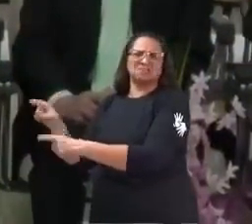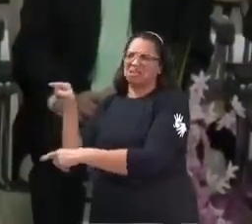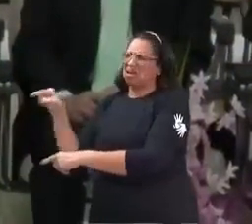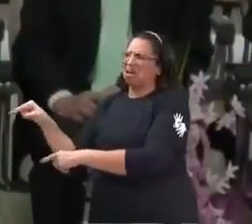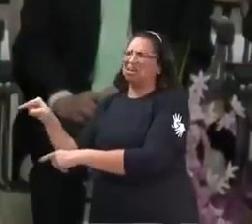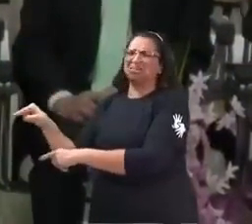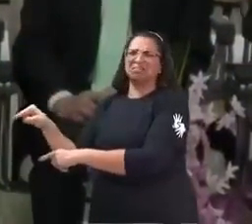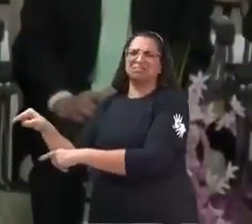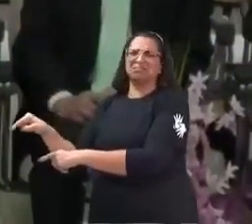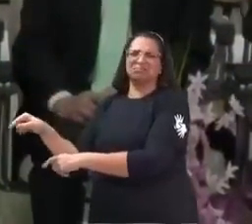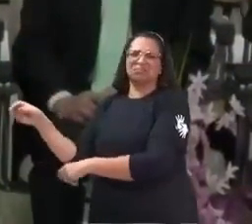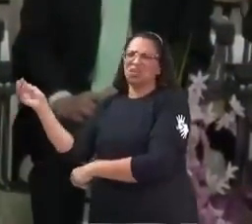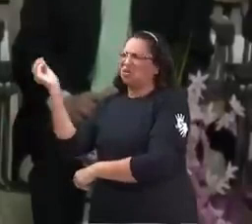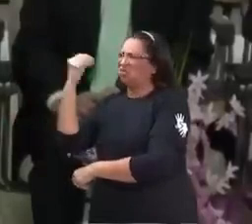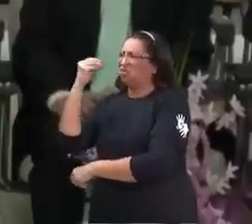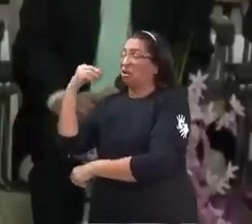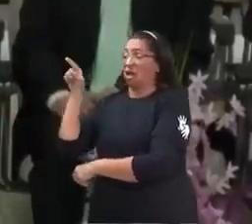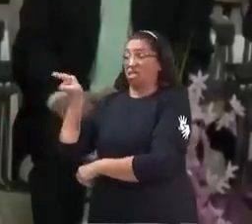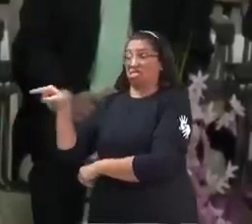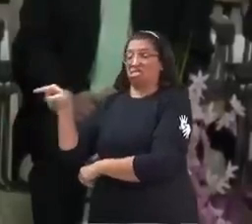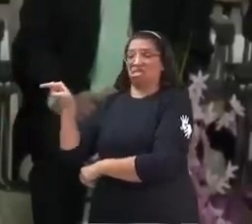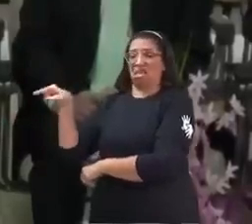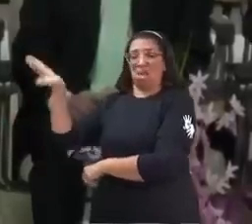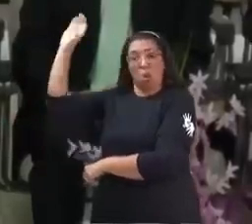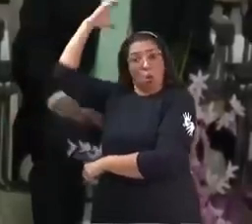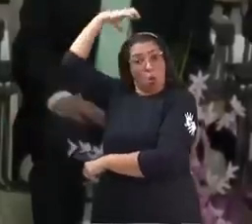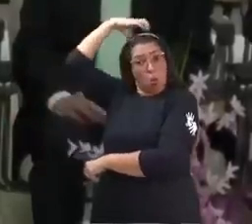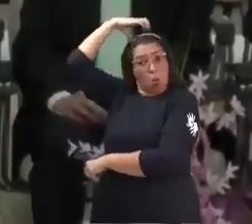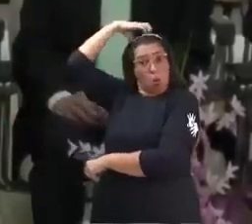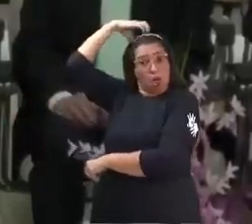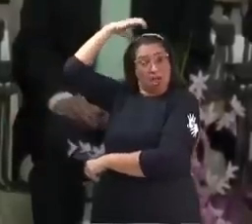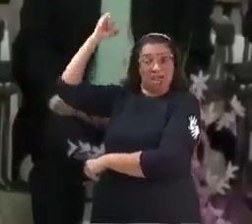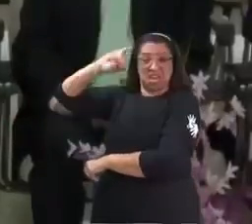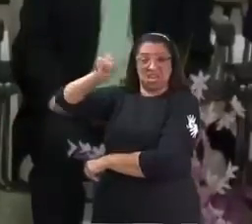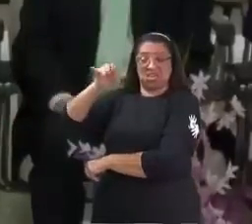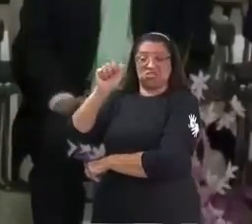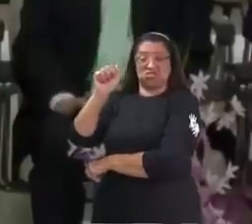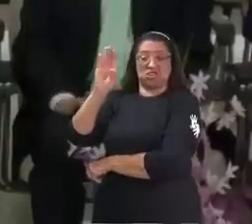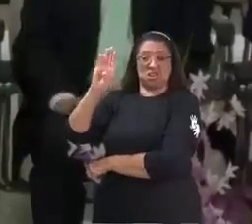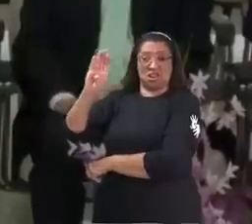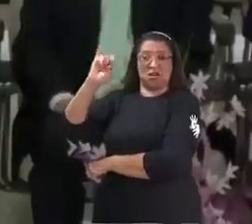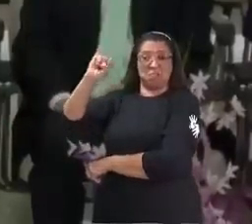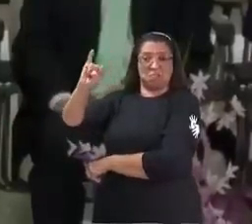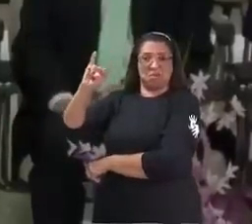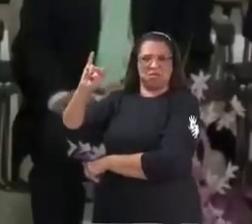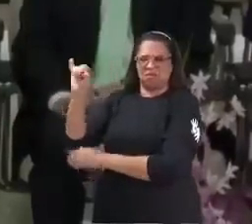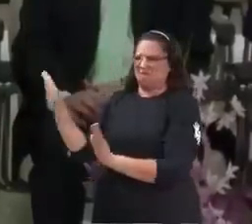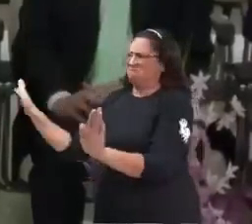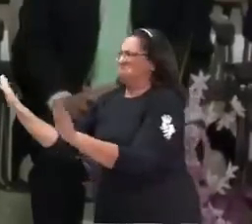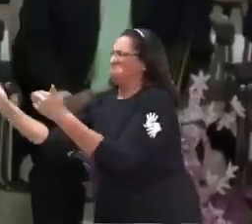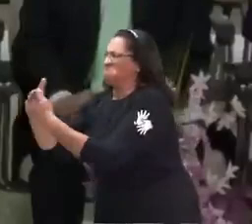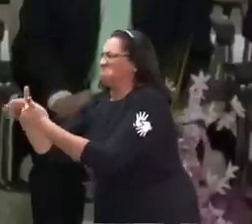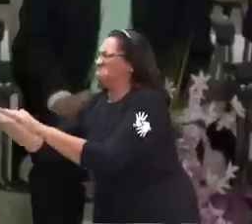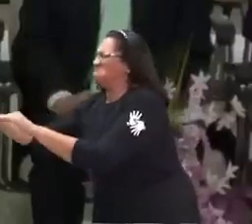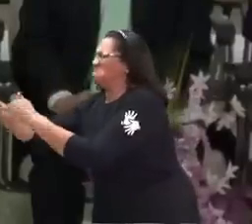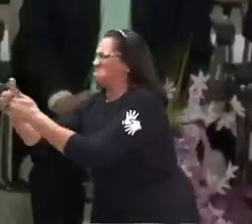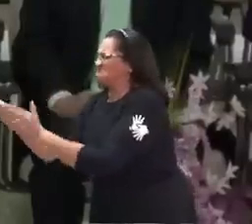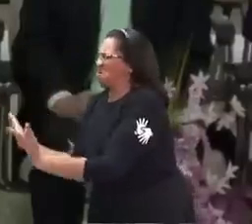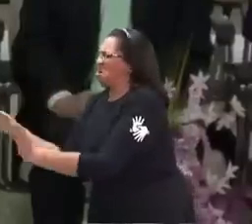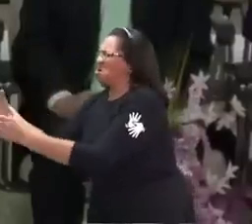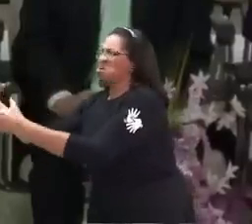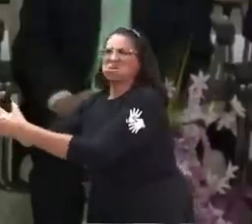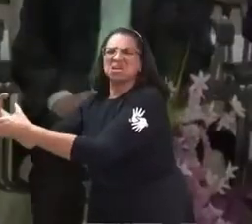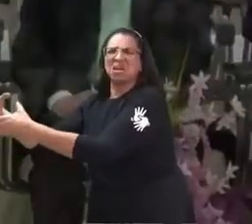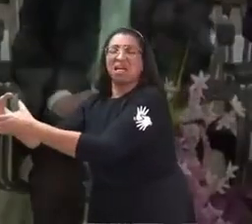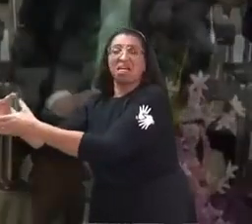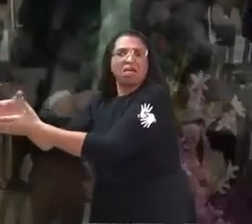Quando o rei Jabim fechou os 4 pontos cardeais de socorro, não entrava socorro